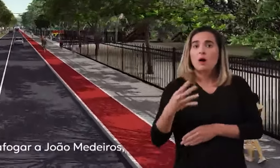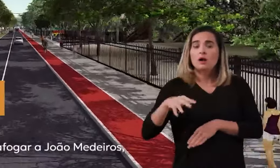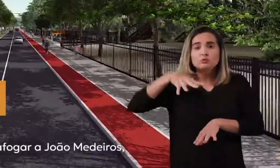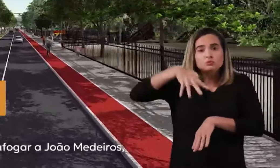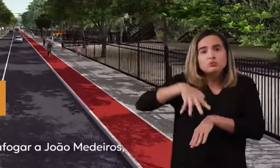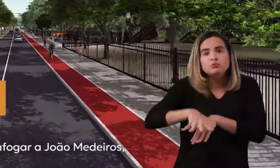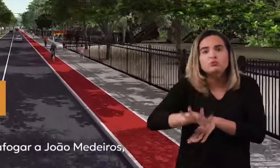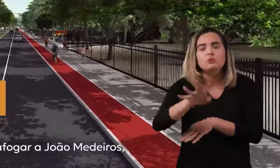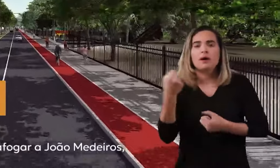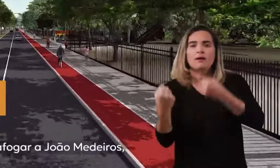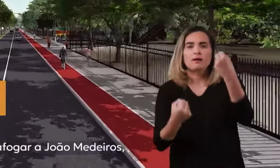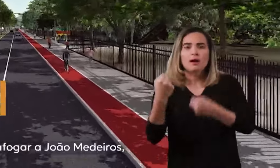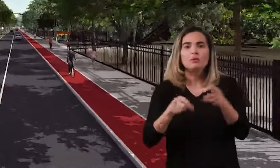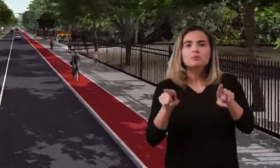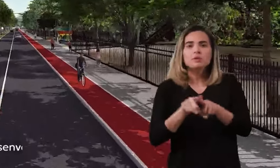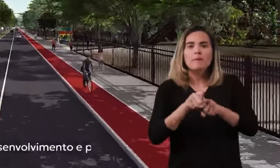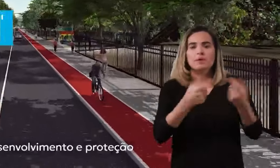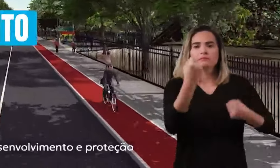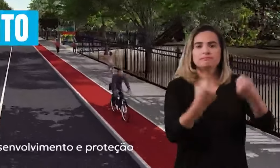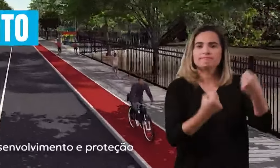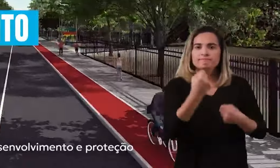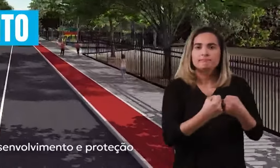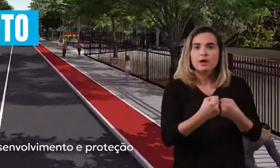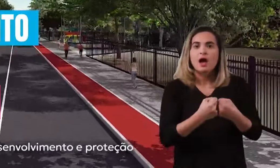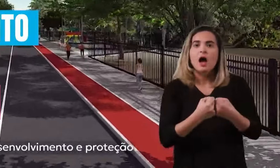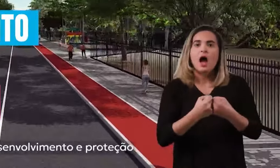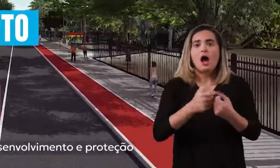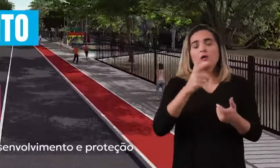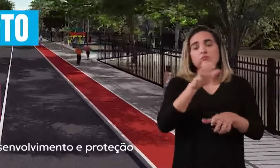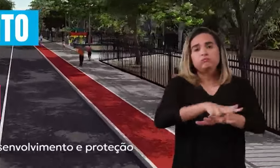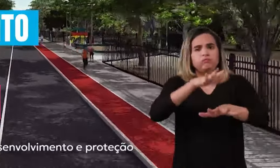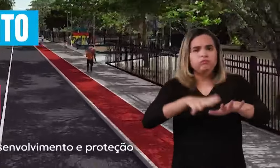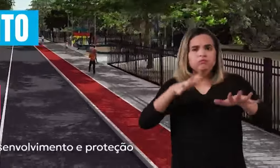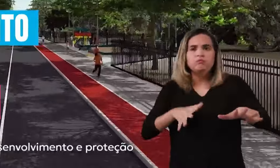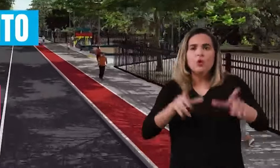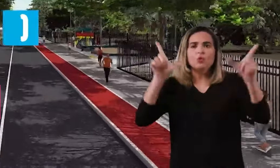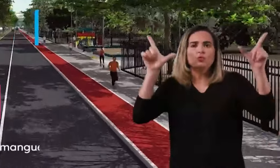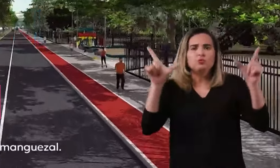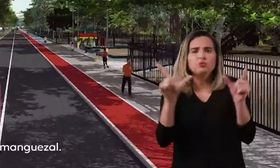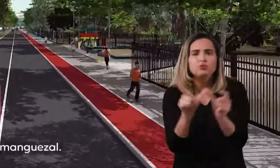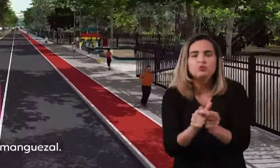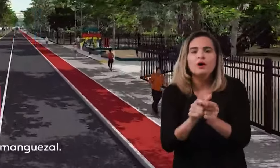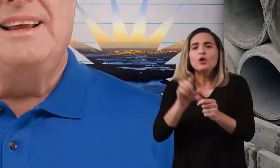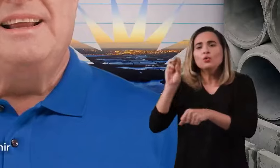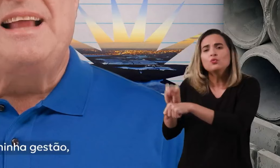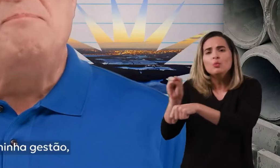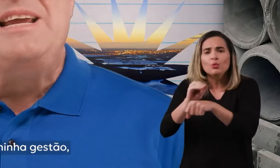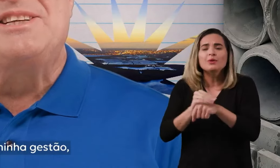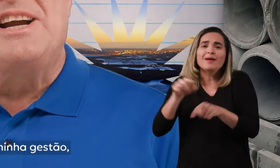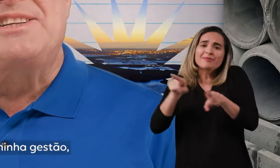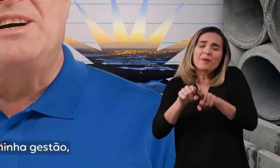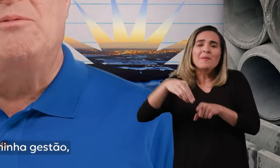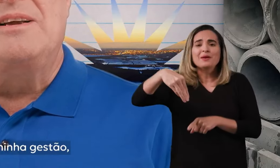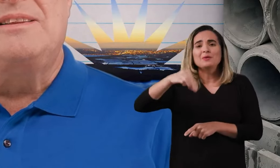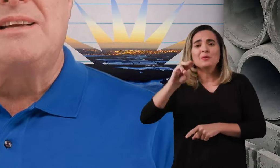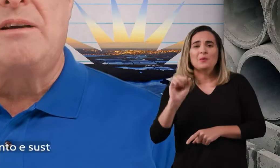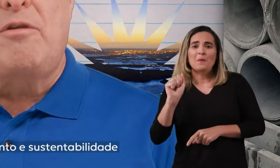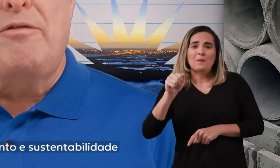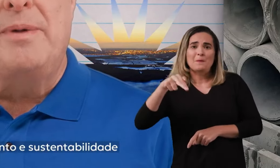vai desafogar a João Medeiros, conciliando desenvolvimento e proteção do manguezal. Na minha